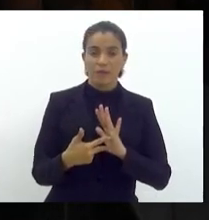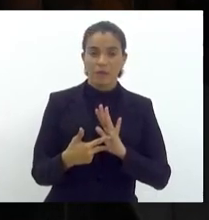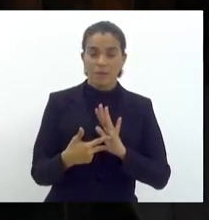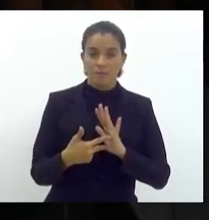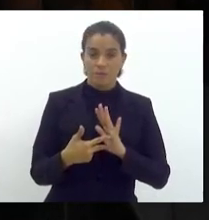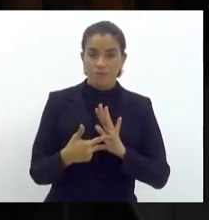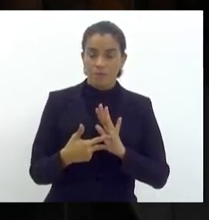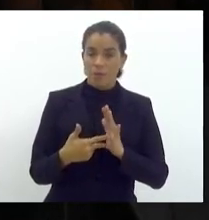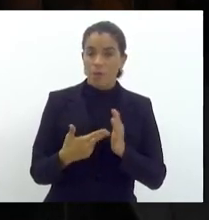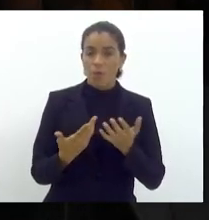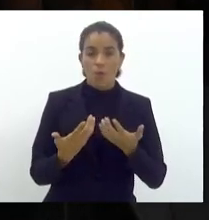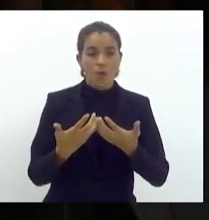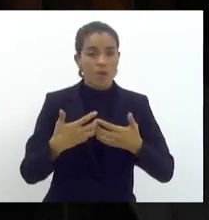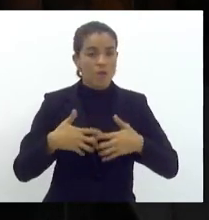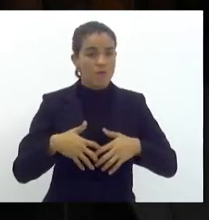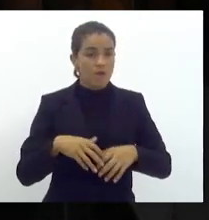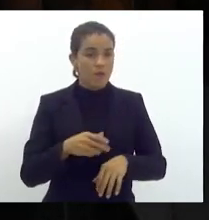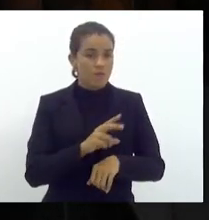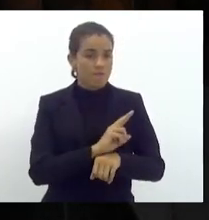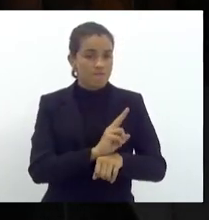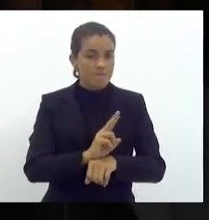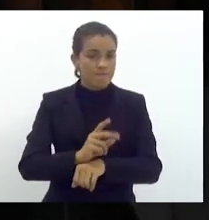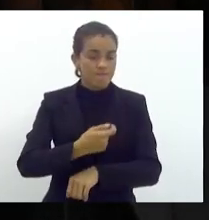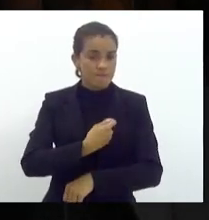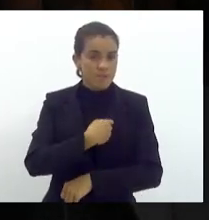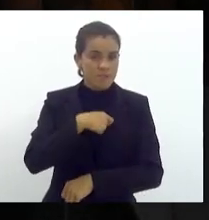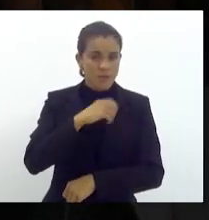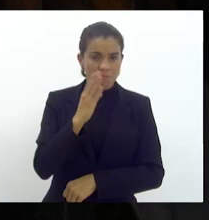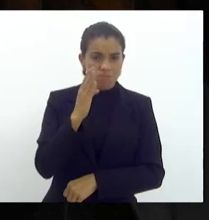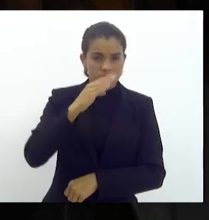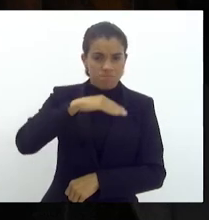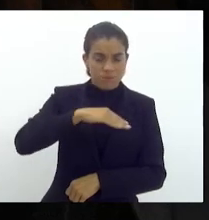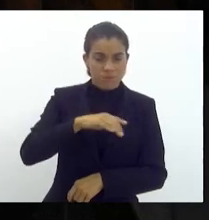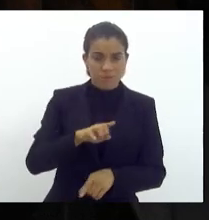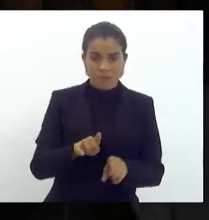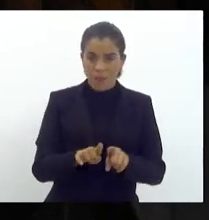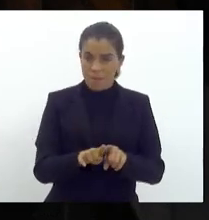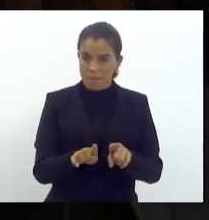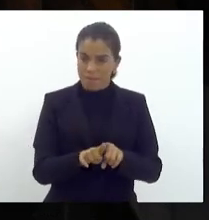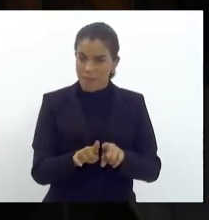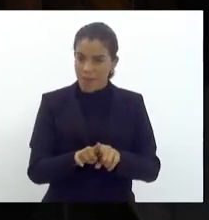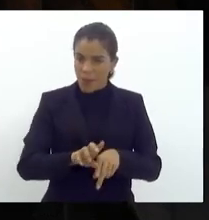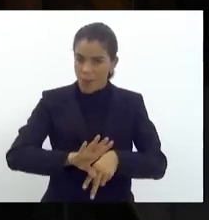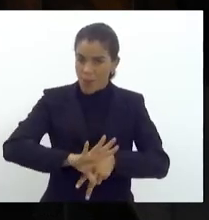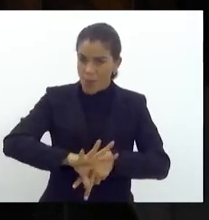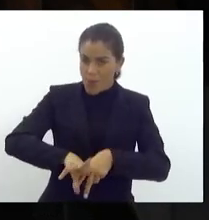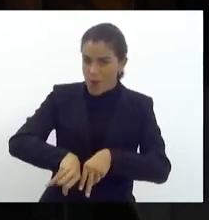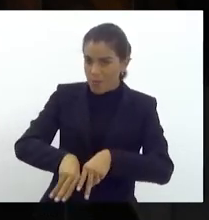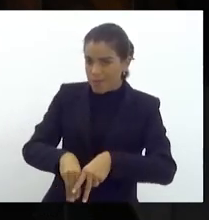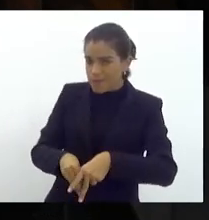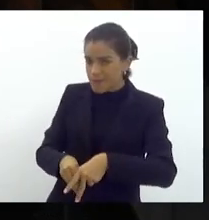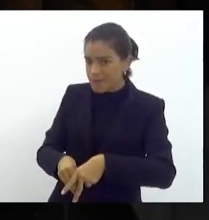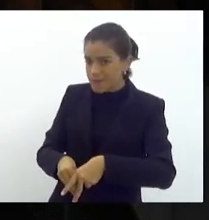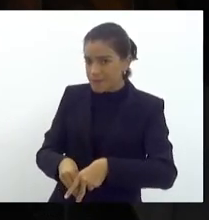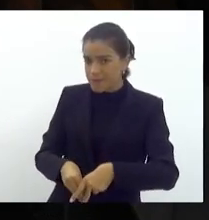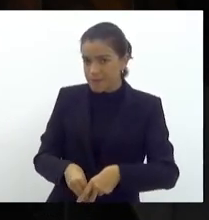um efeito fiscal perverso configura uma sonegação indireta